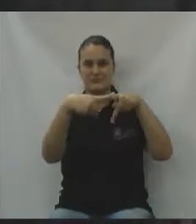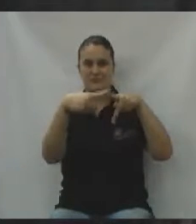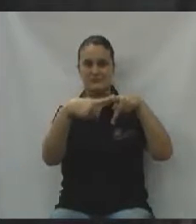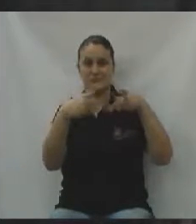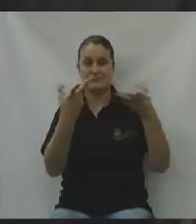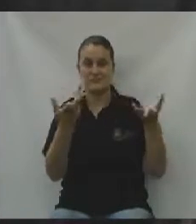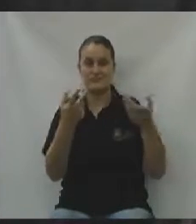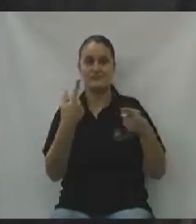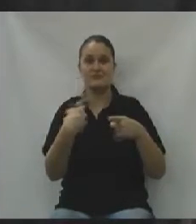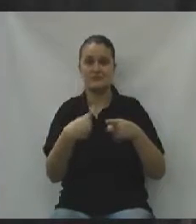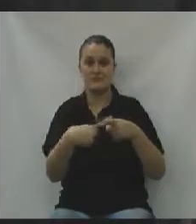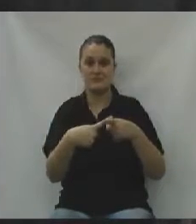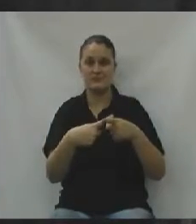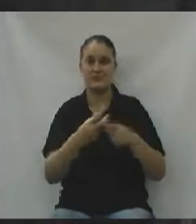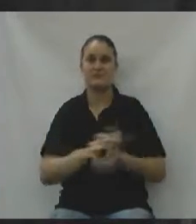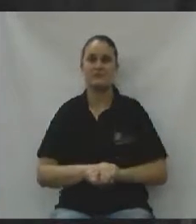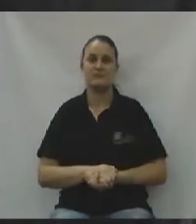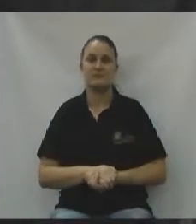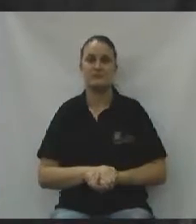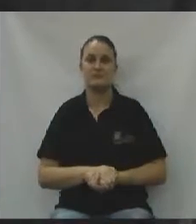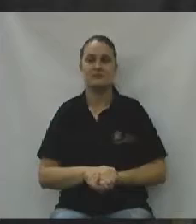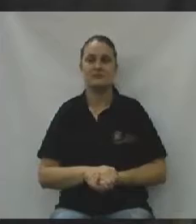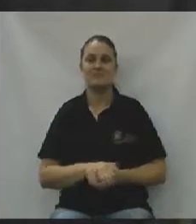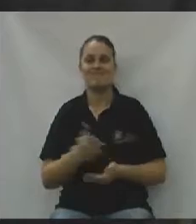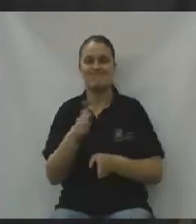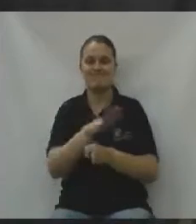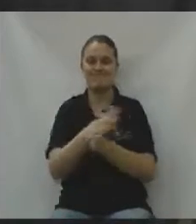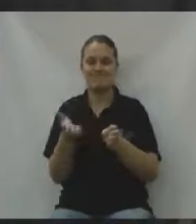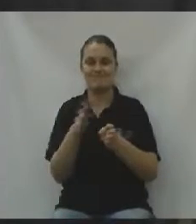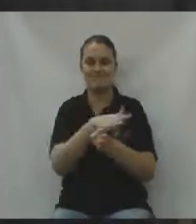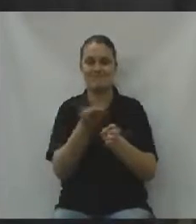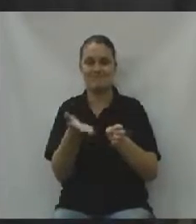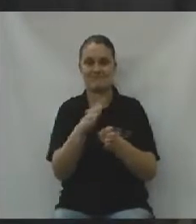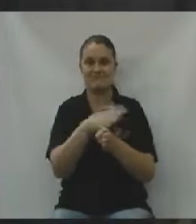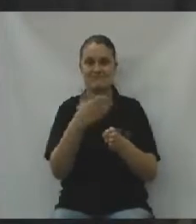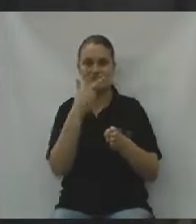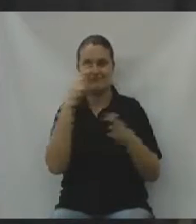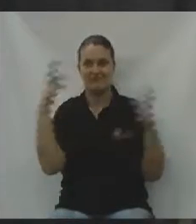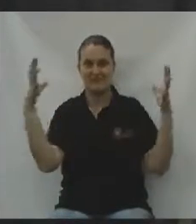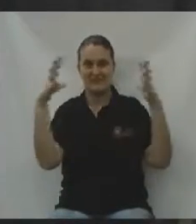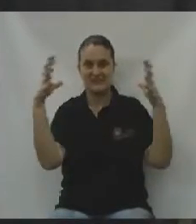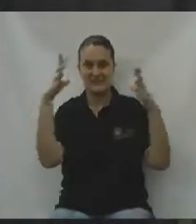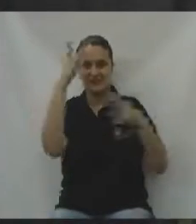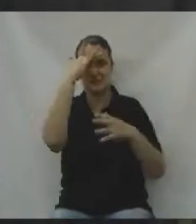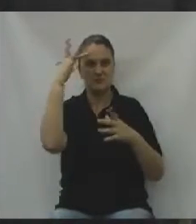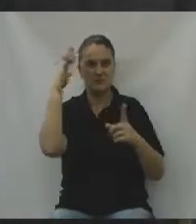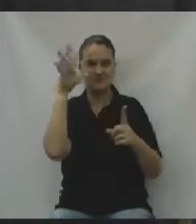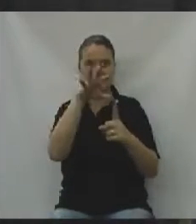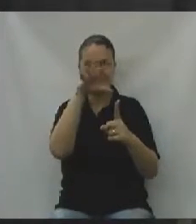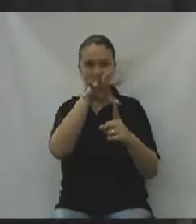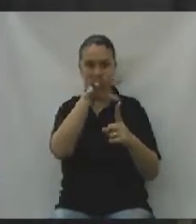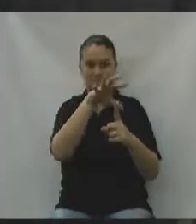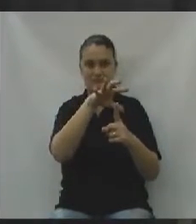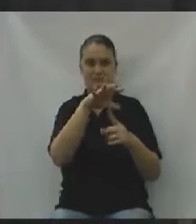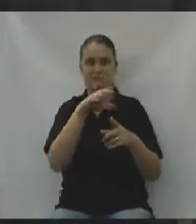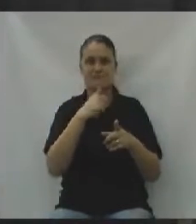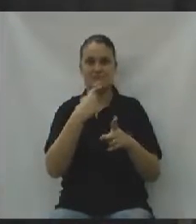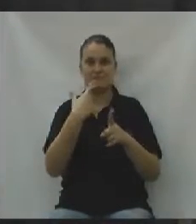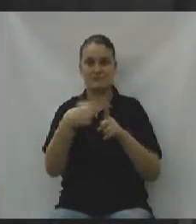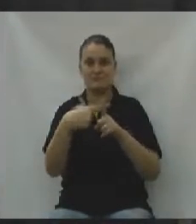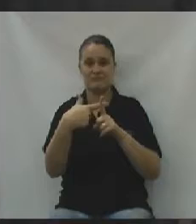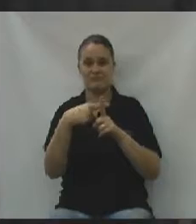Por quê? Dos dois lados existe pressão. Dos dois lados existem